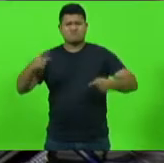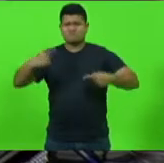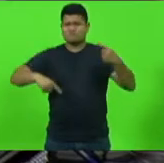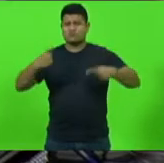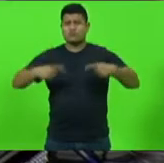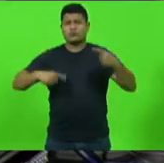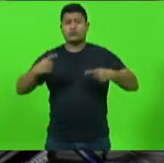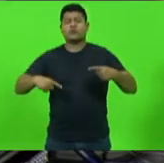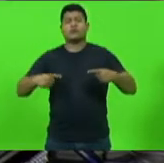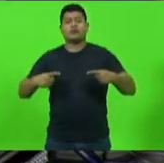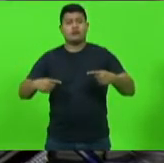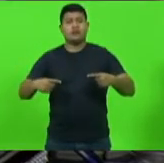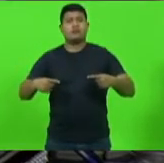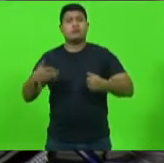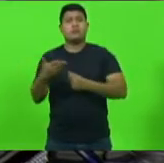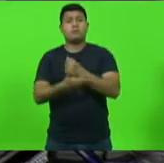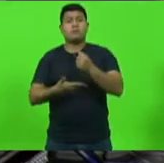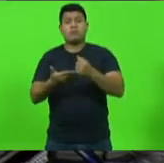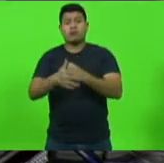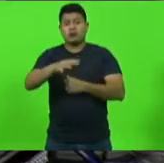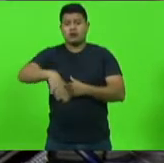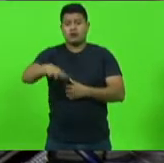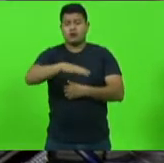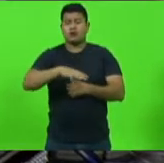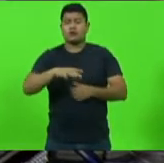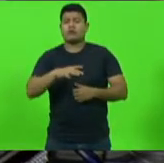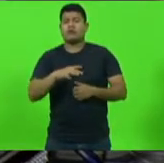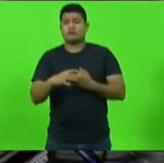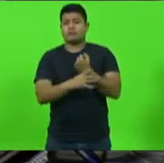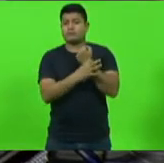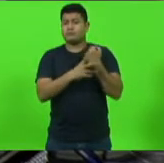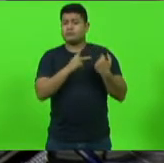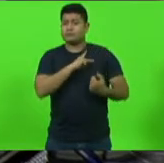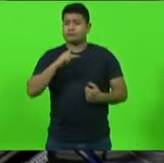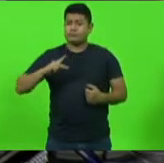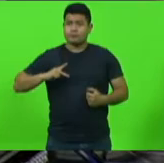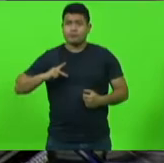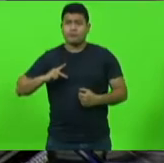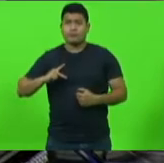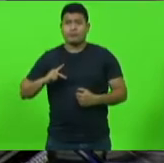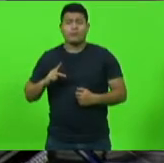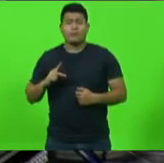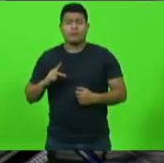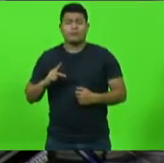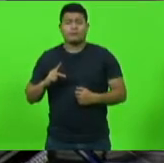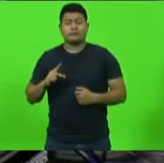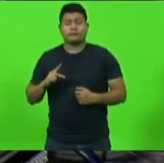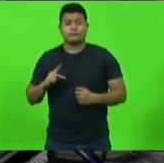estruturantes desta área da segurança pública catarinense, onde